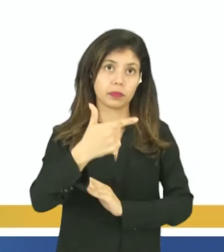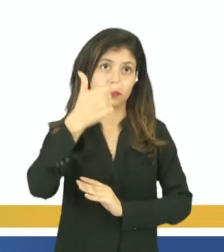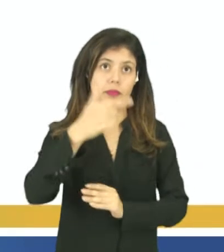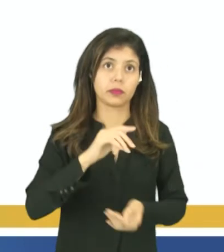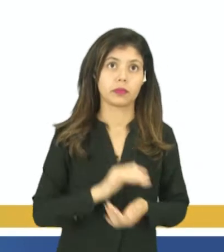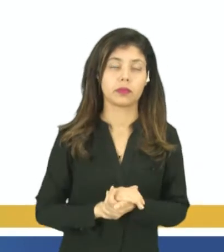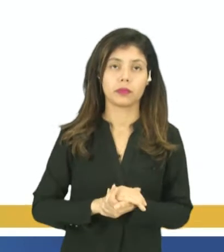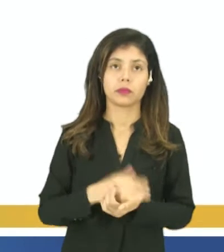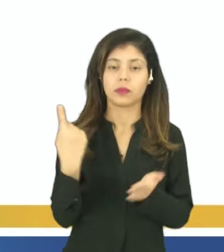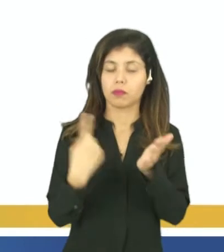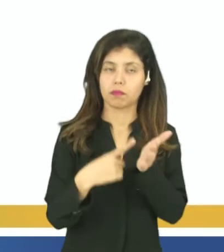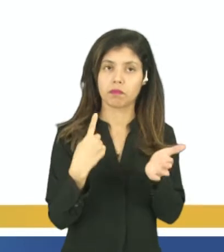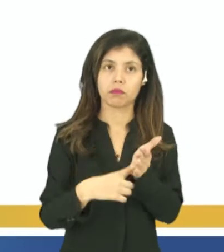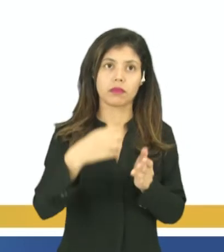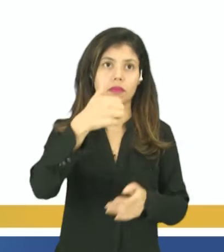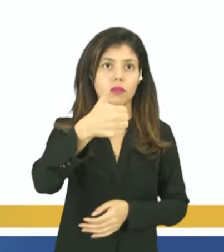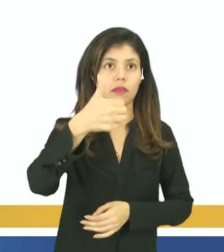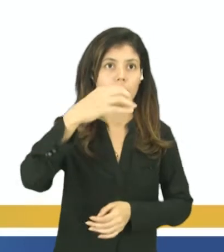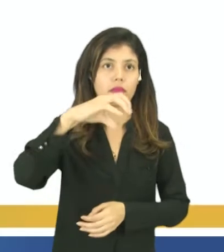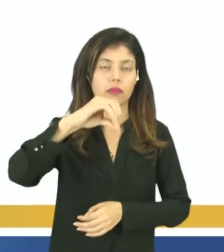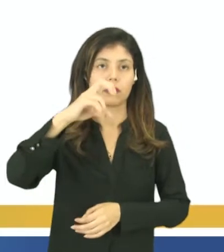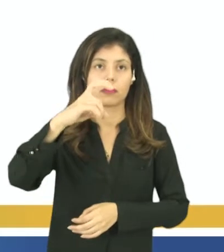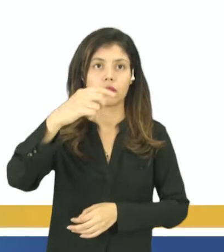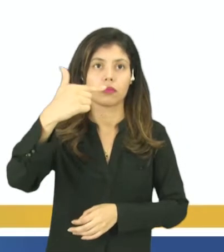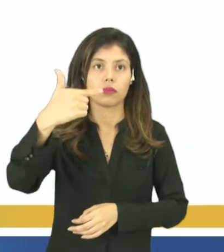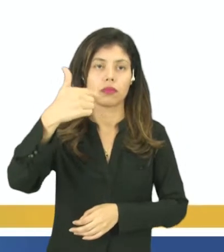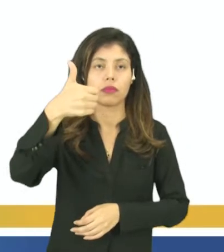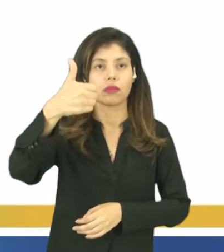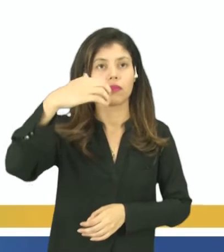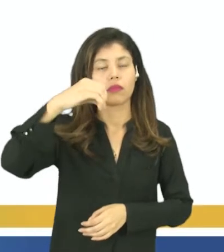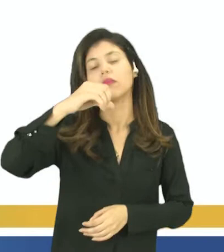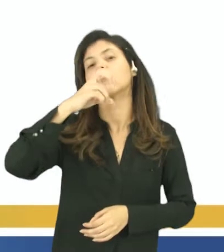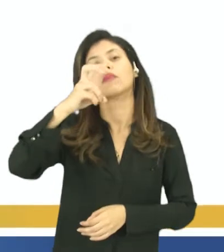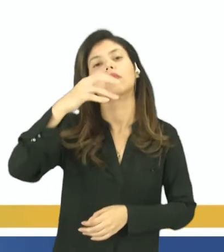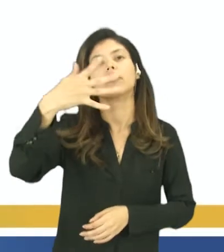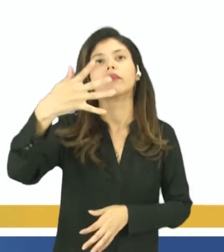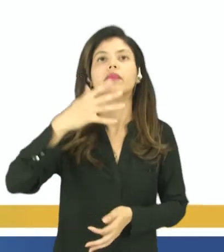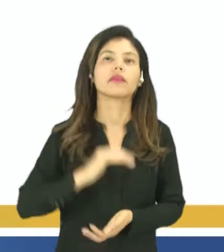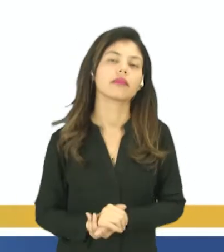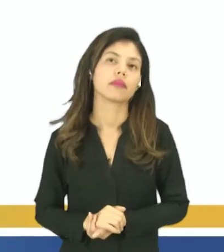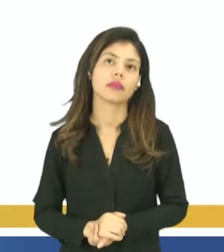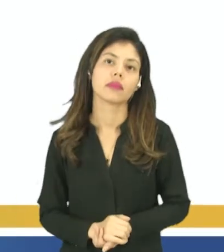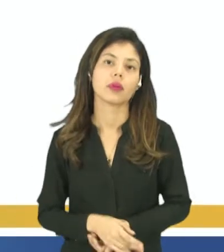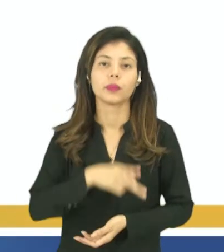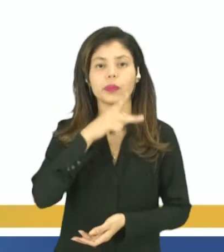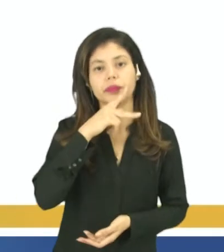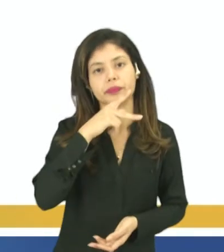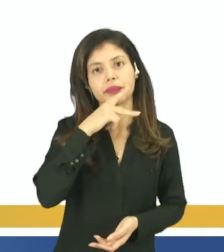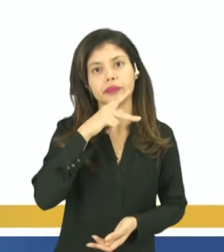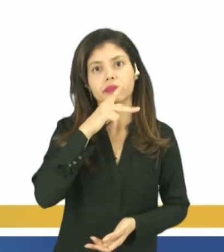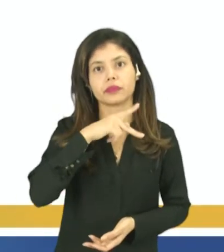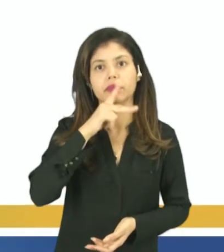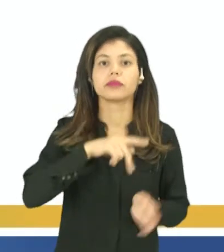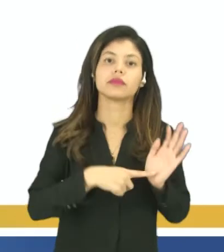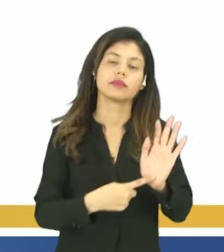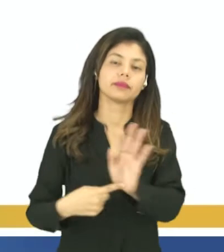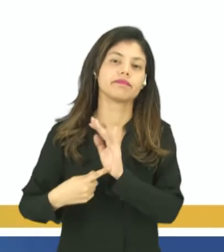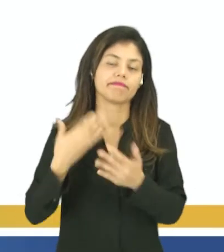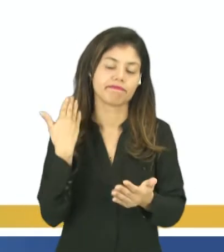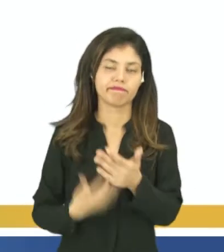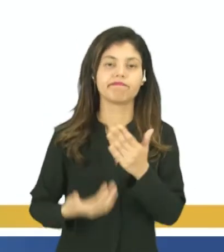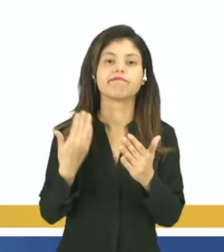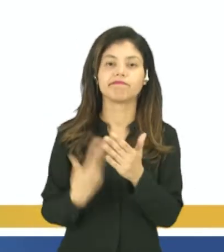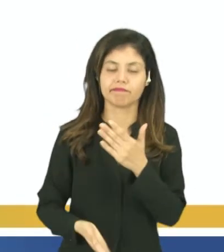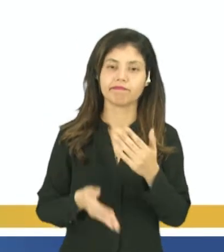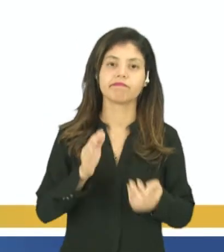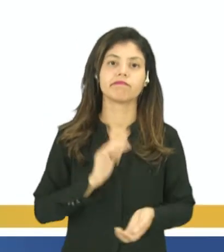de 1952 e 1954. Então vejam que o Peru perdeu território para